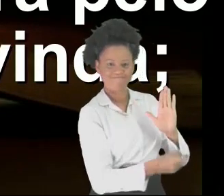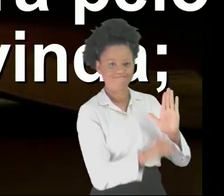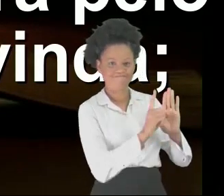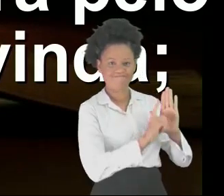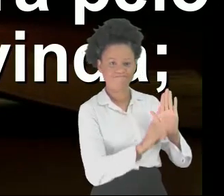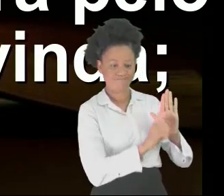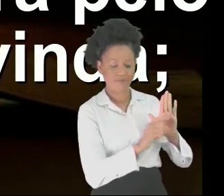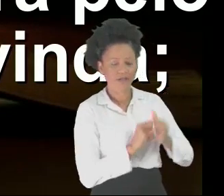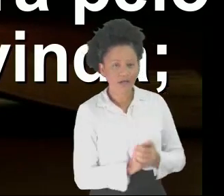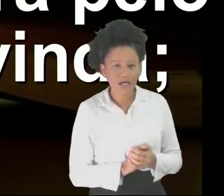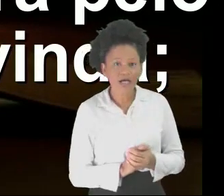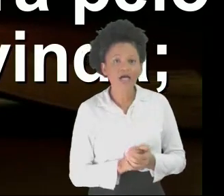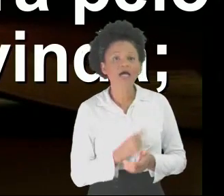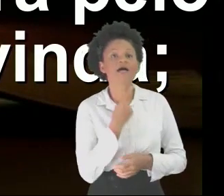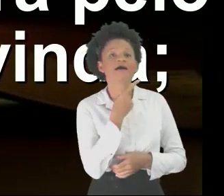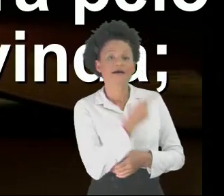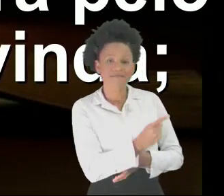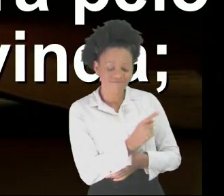será